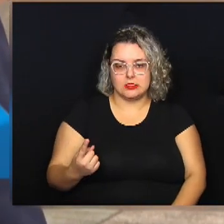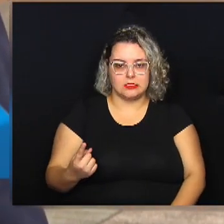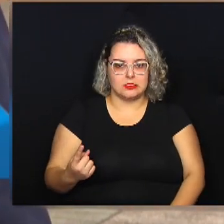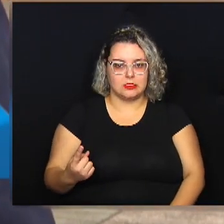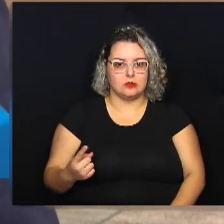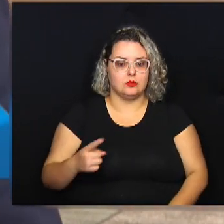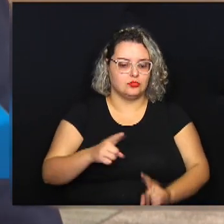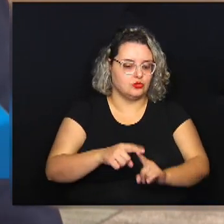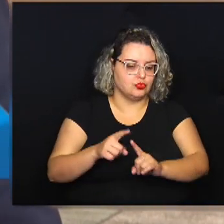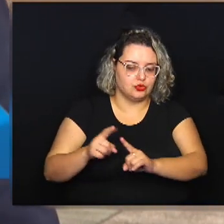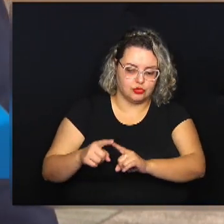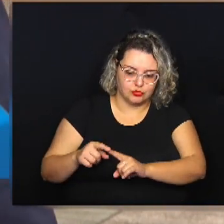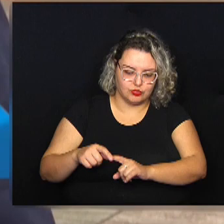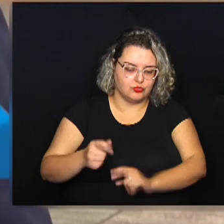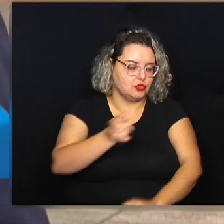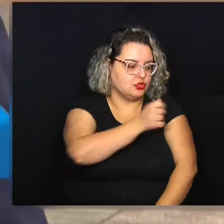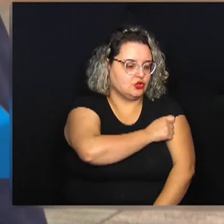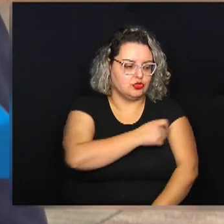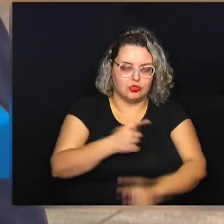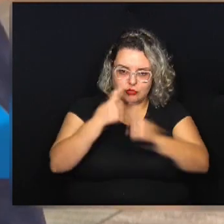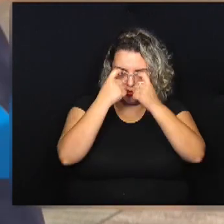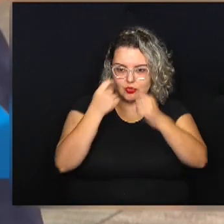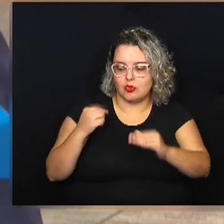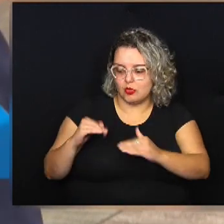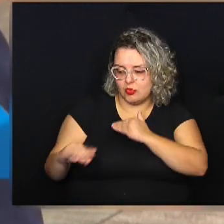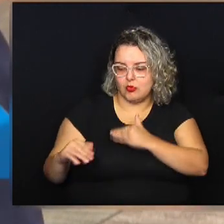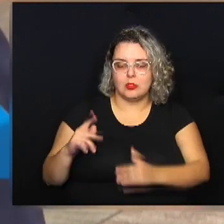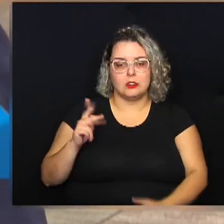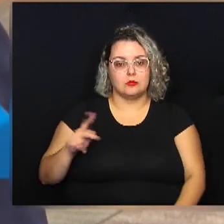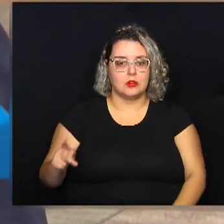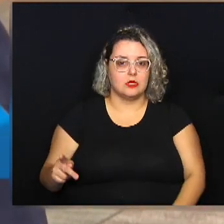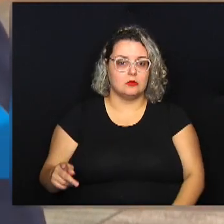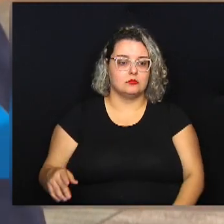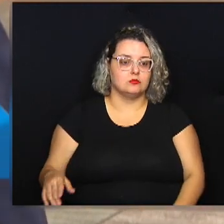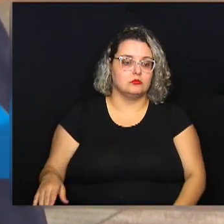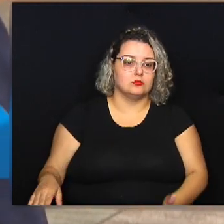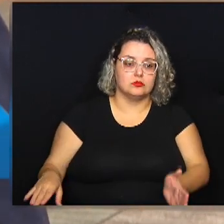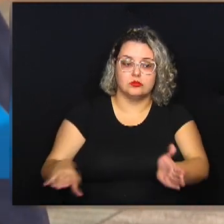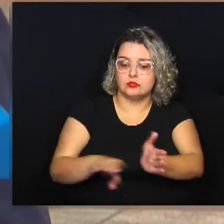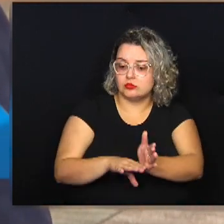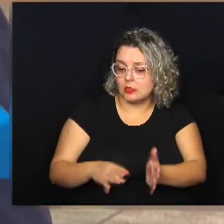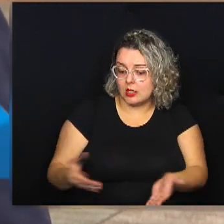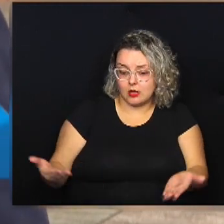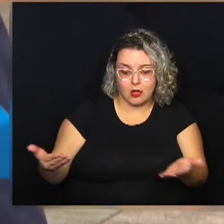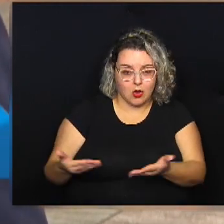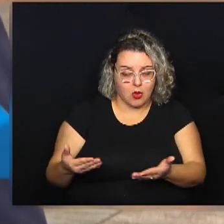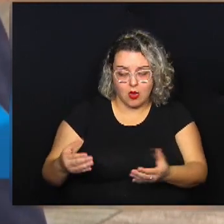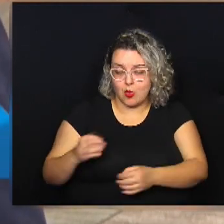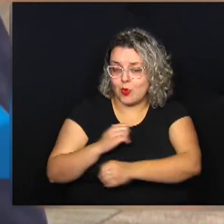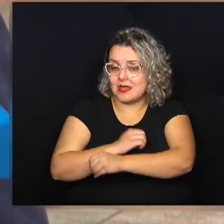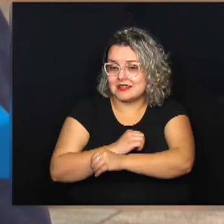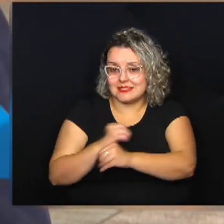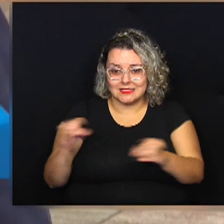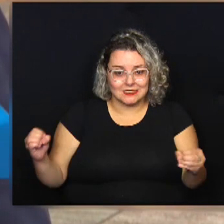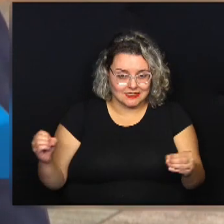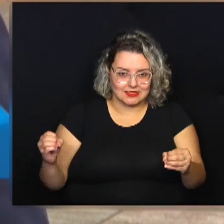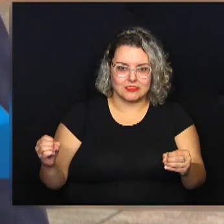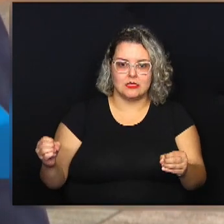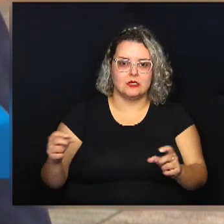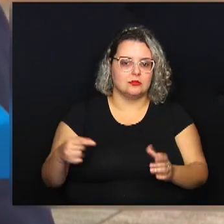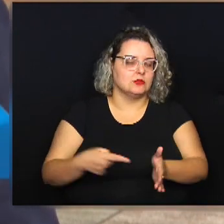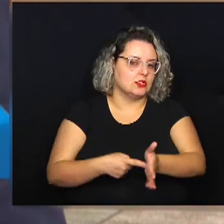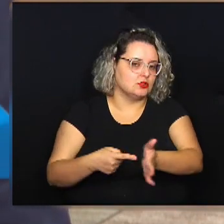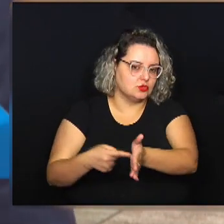violência, né, de alunos contra professores, chegou à estaca 0, né, chegou a 0 casos depois